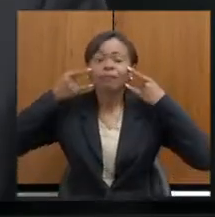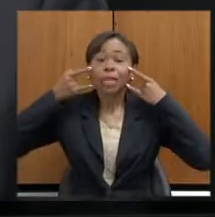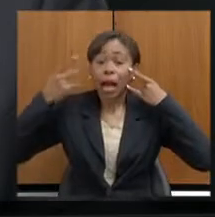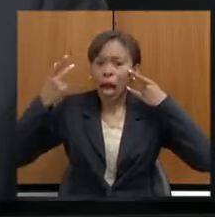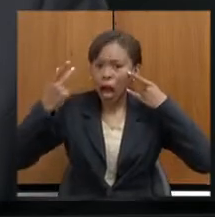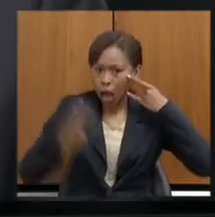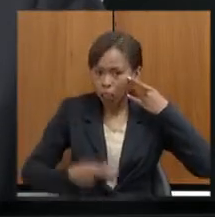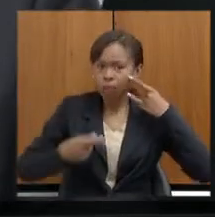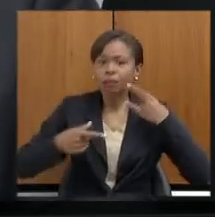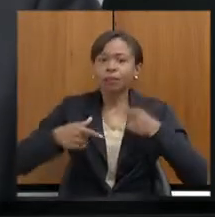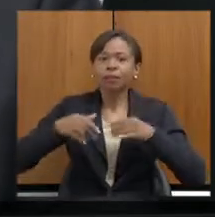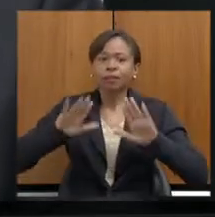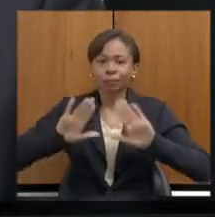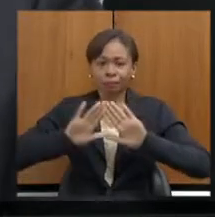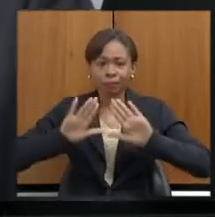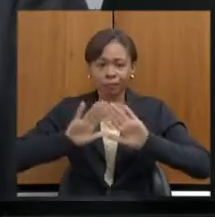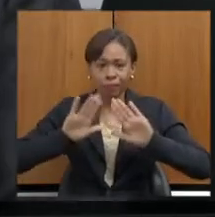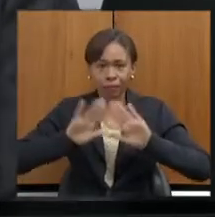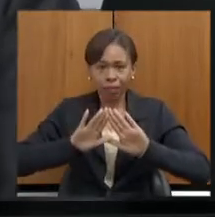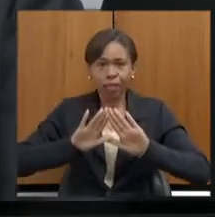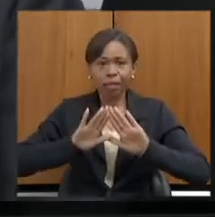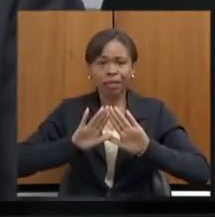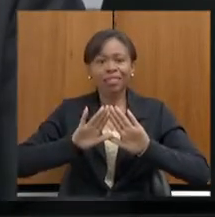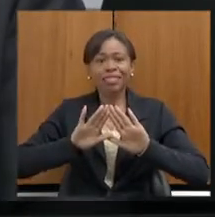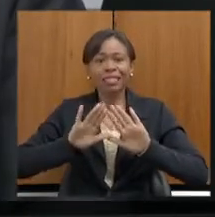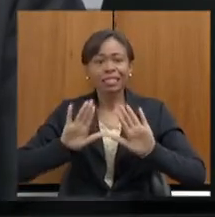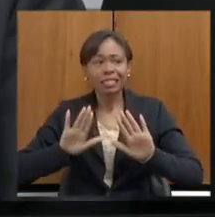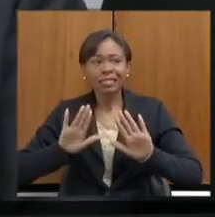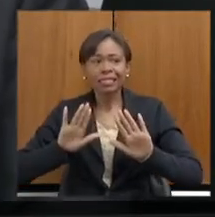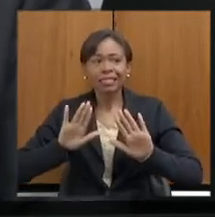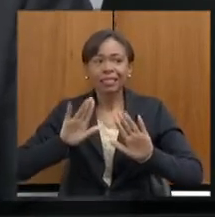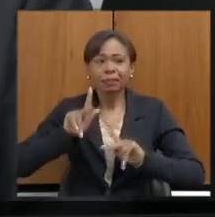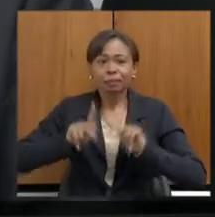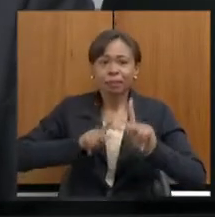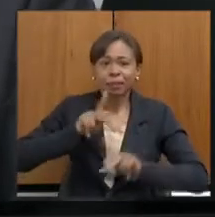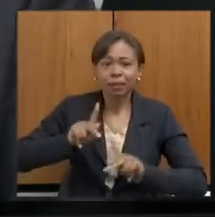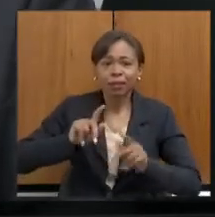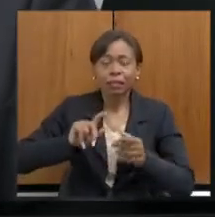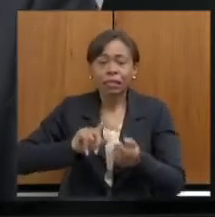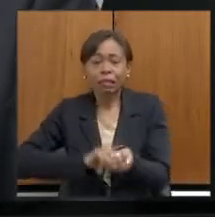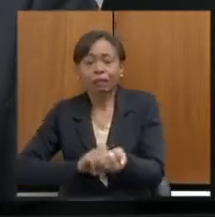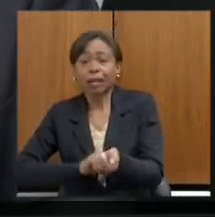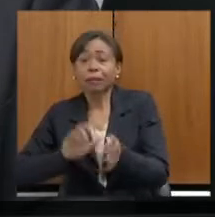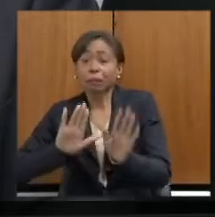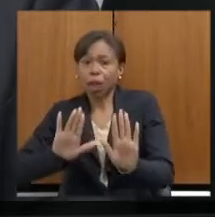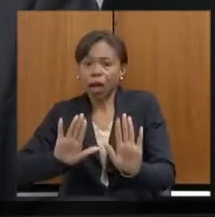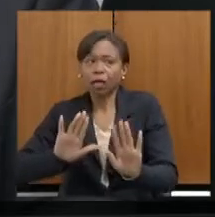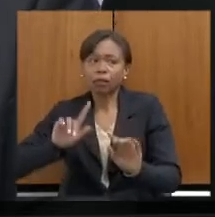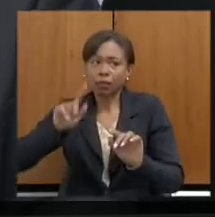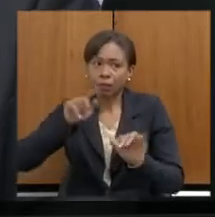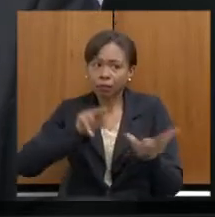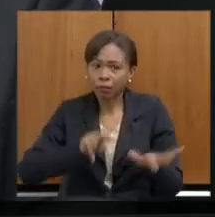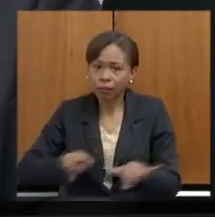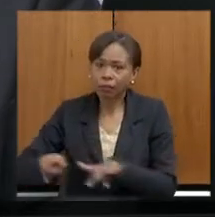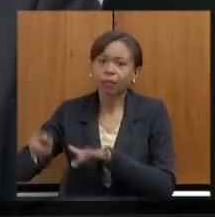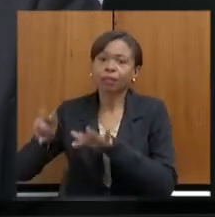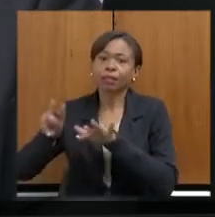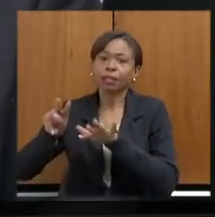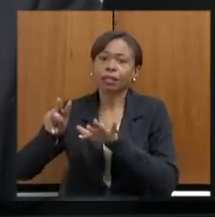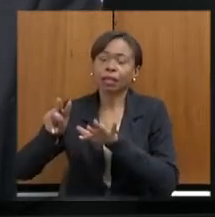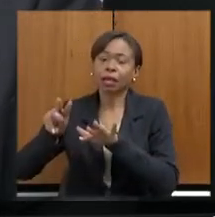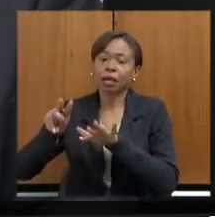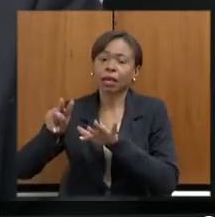estremecer aqui na na casa o pessoal ficou um pouco irritado com isso mas depois logo em seguida a gente conseguiu dentro de uma semana fazer com que a casa